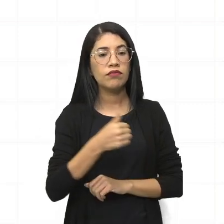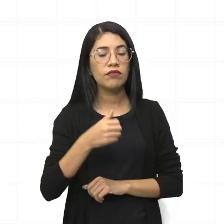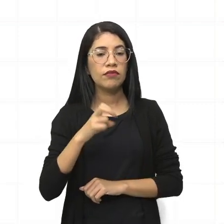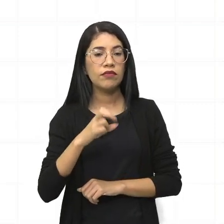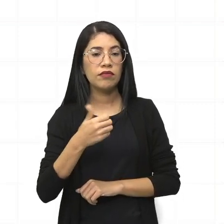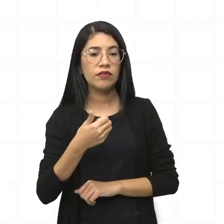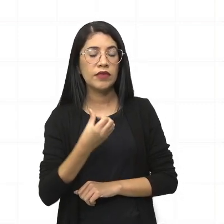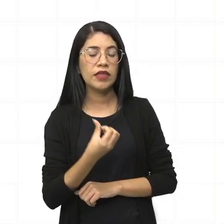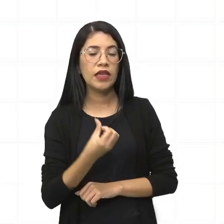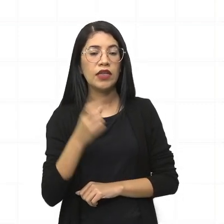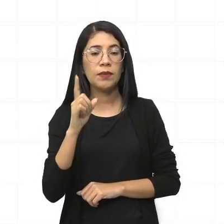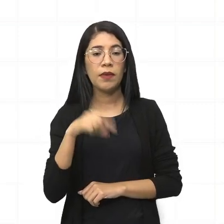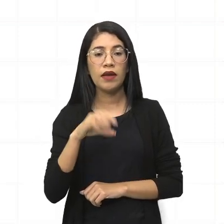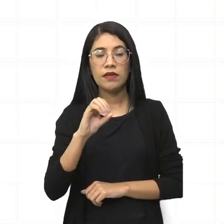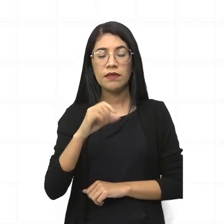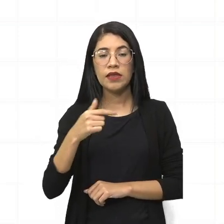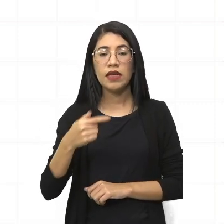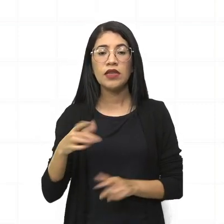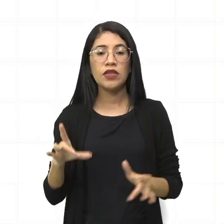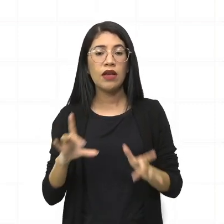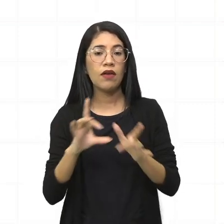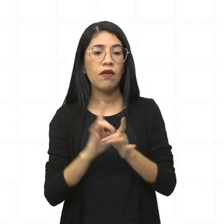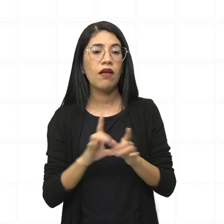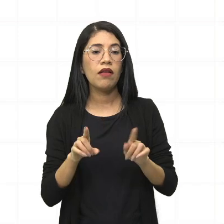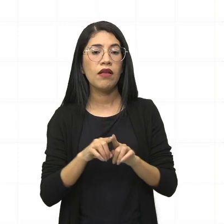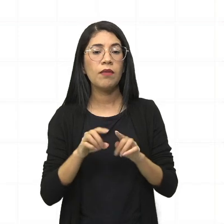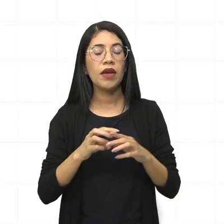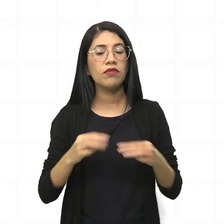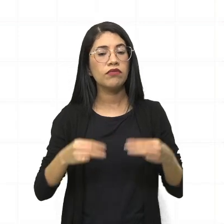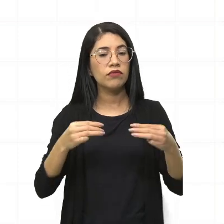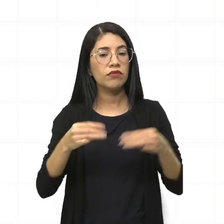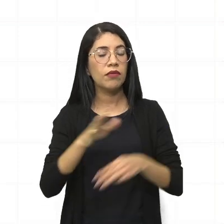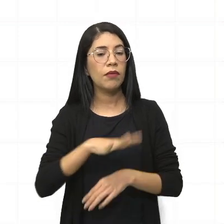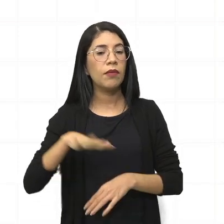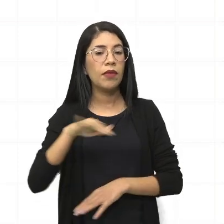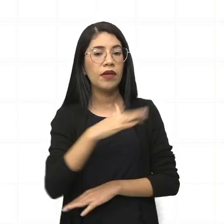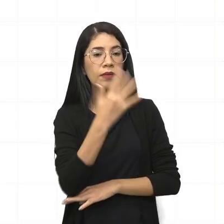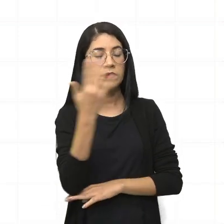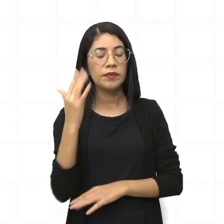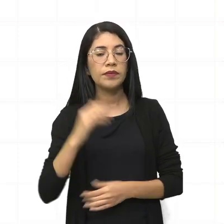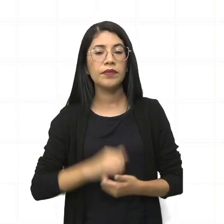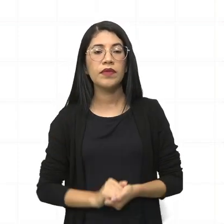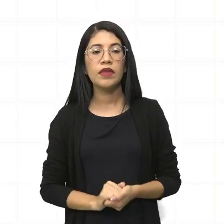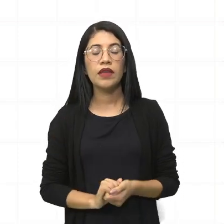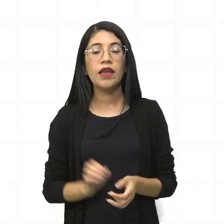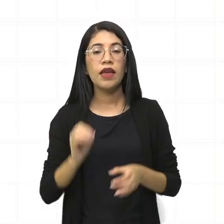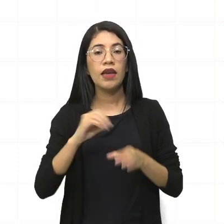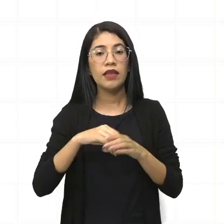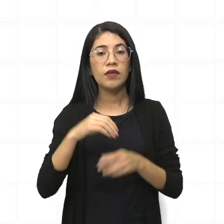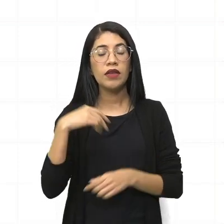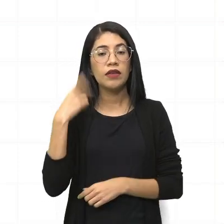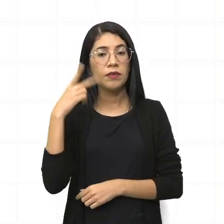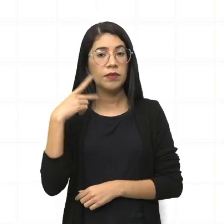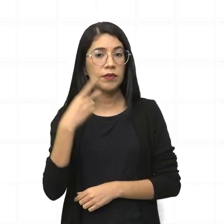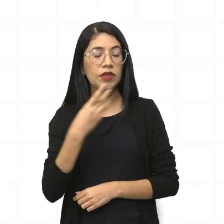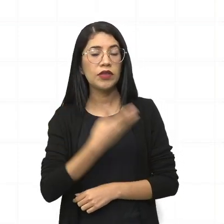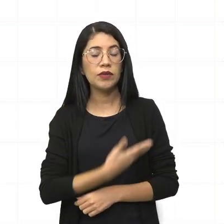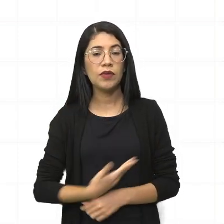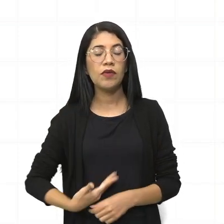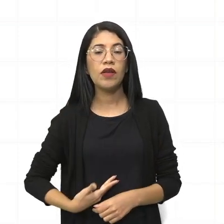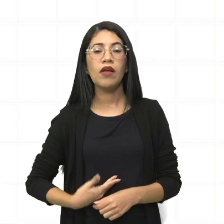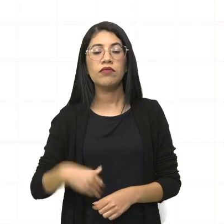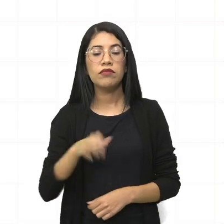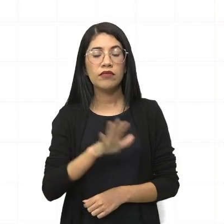11.516/07, e também está vinculado ao MMA. Dentro da política da